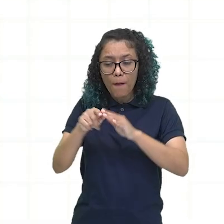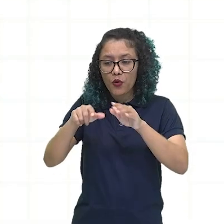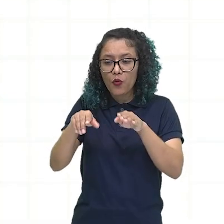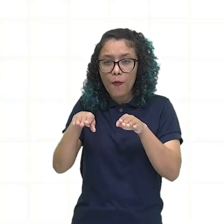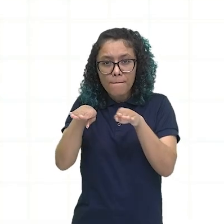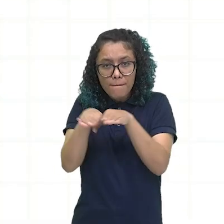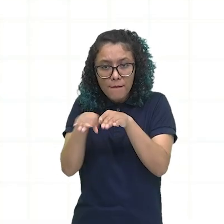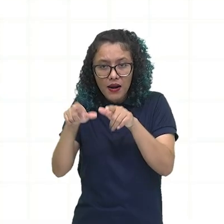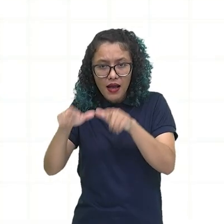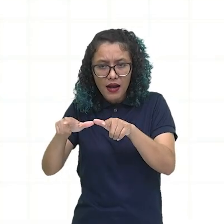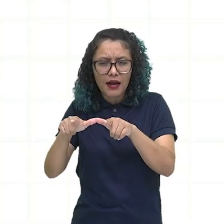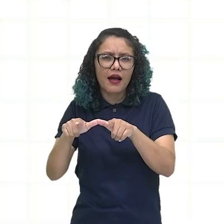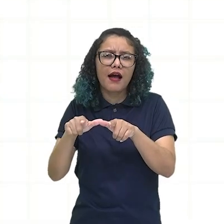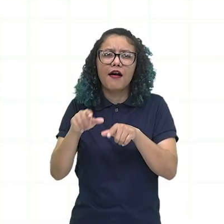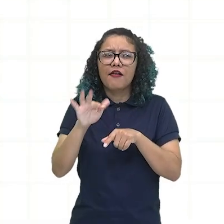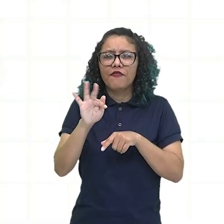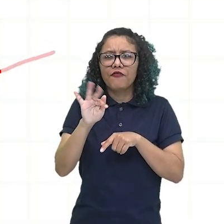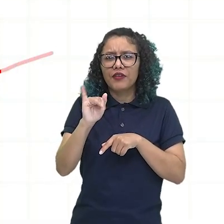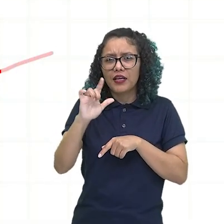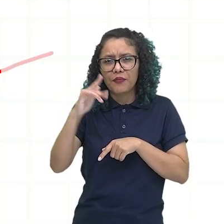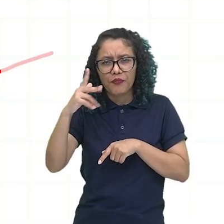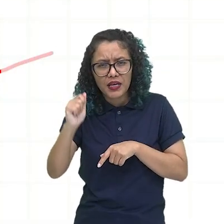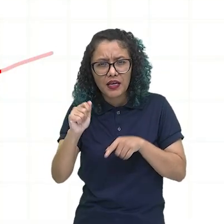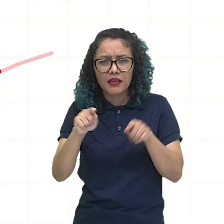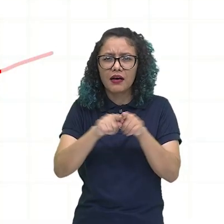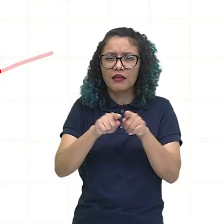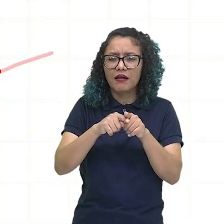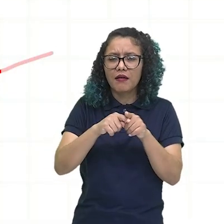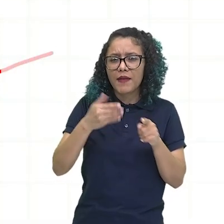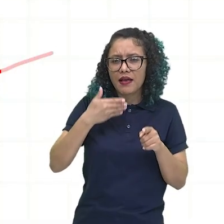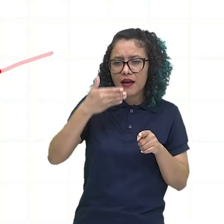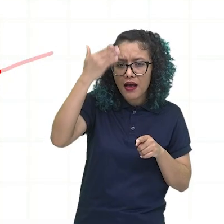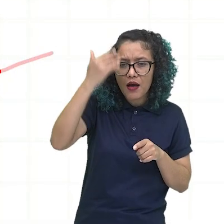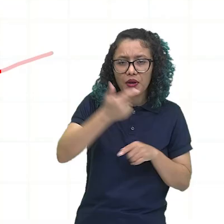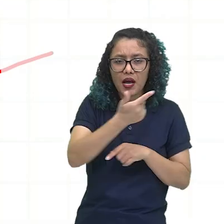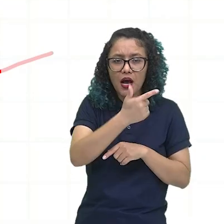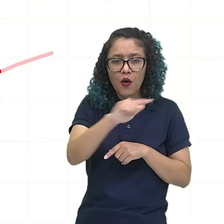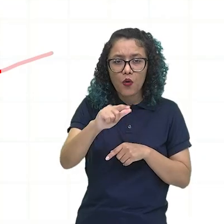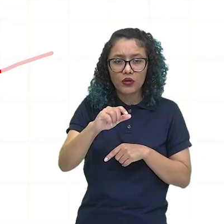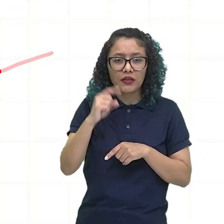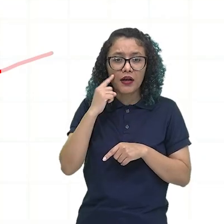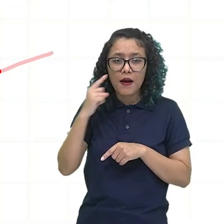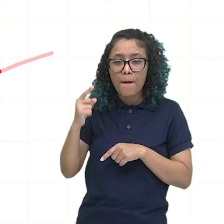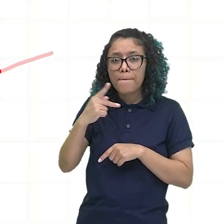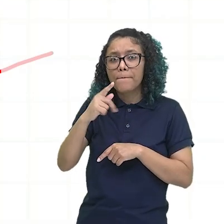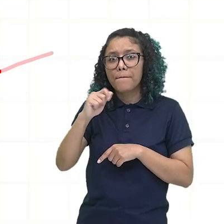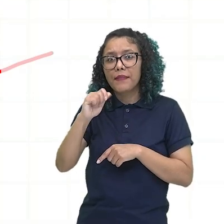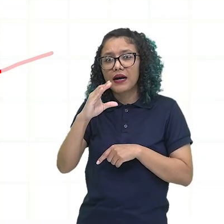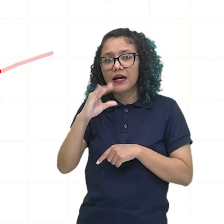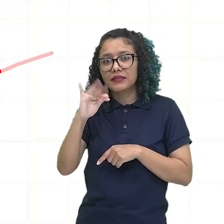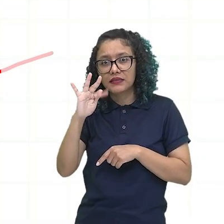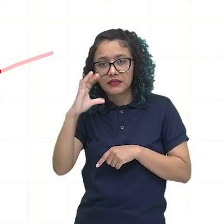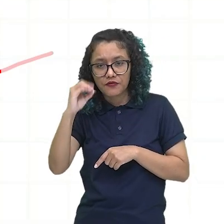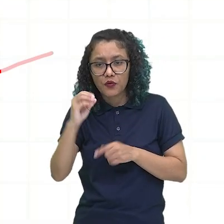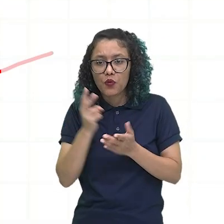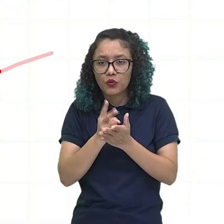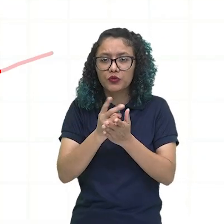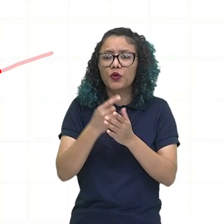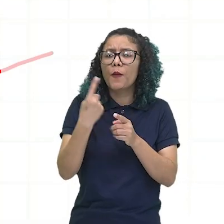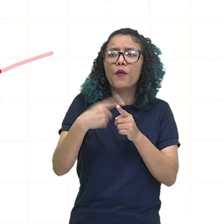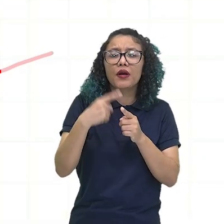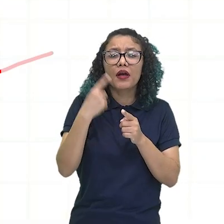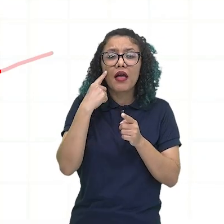placas eurásias, arábica, placa do Pacífico, ó, que ela continua aqui do outro lado, né? Porque nós estamos aí